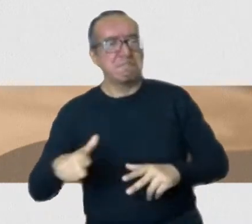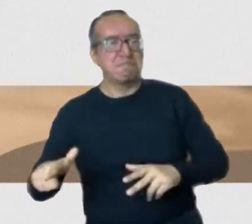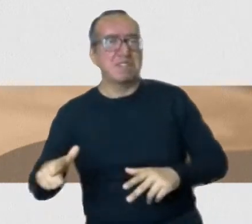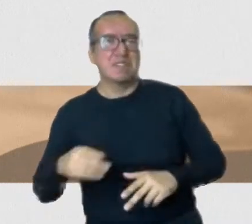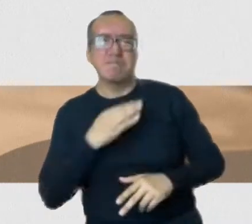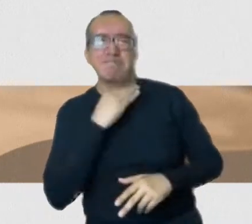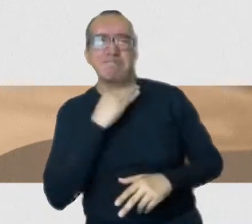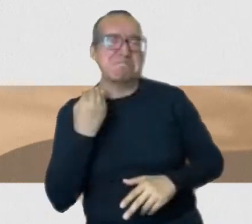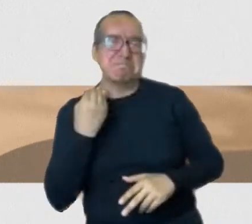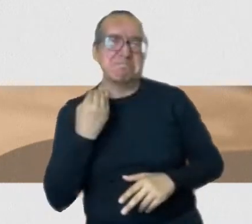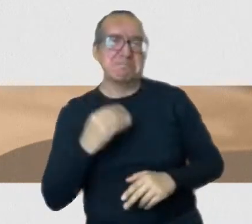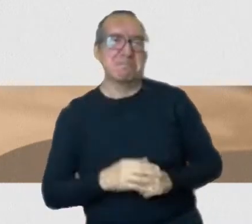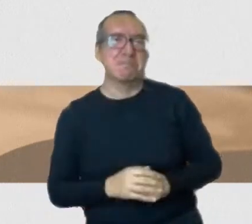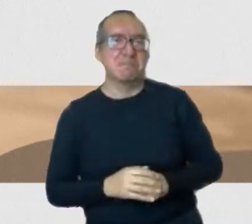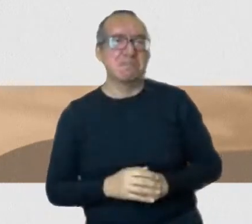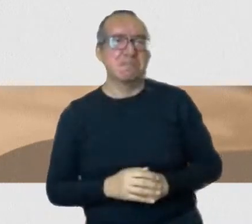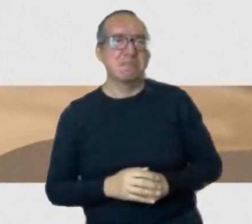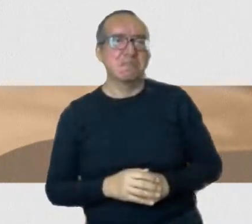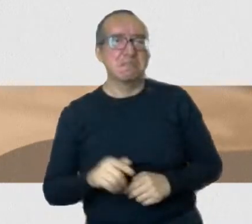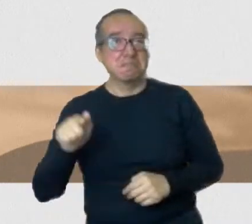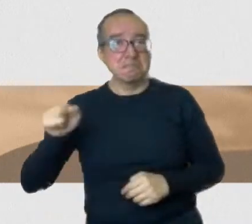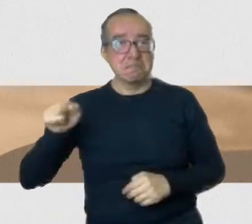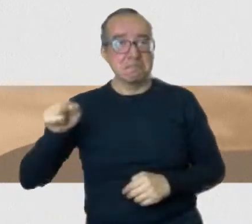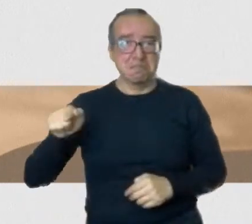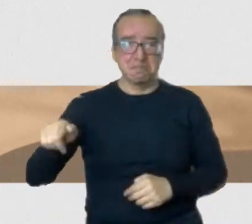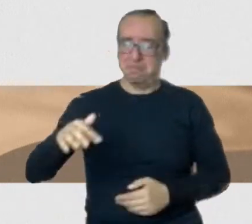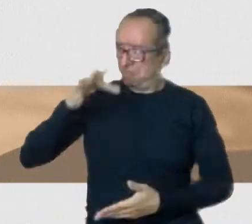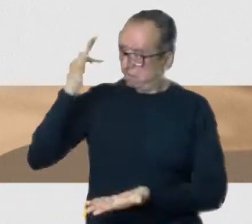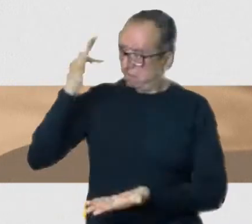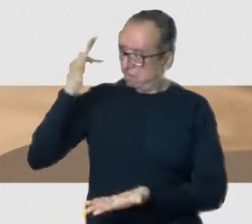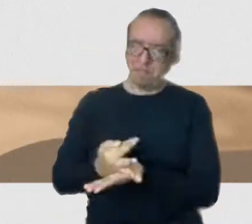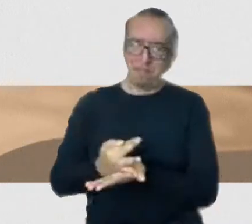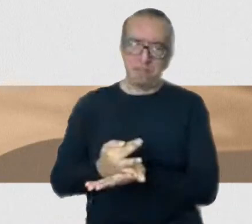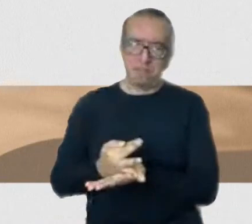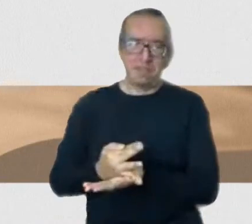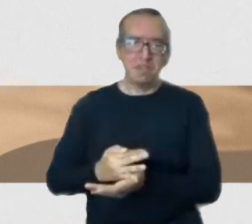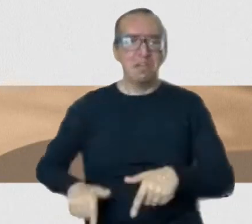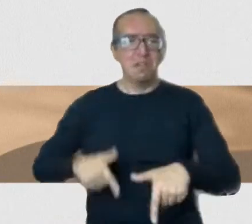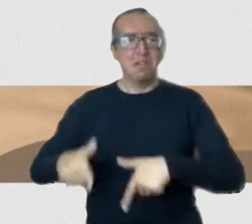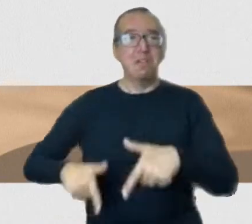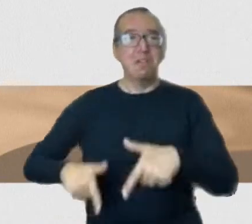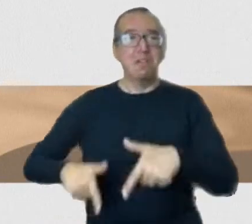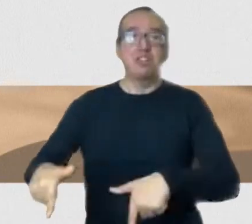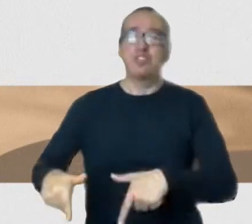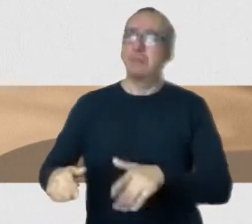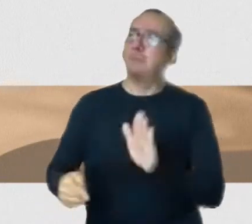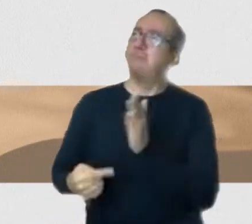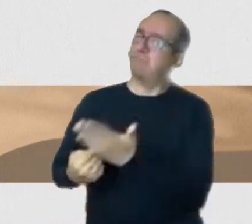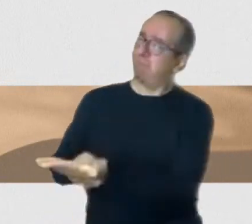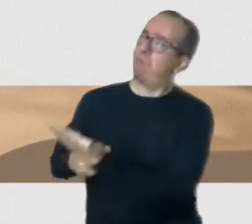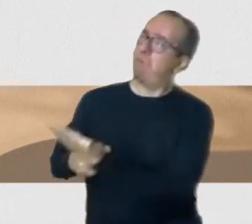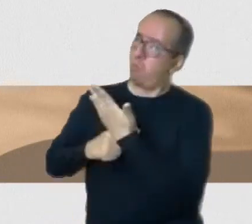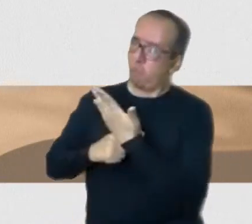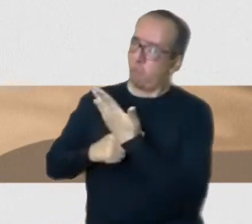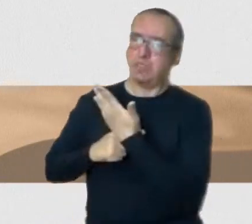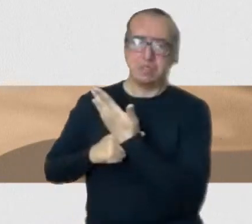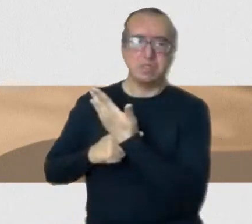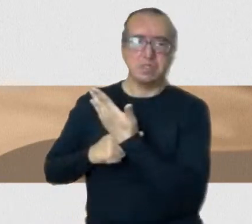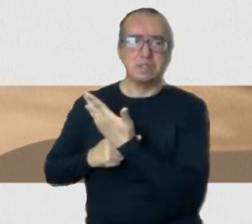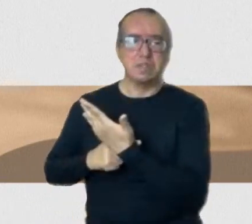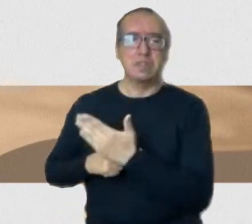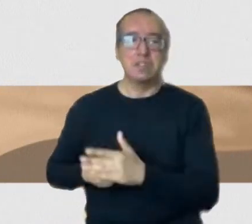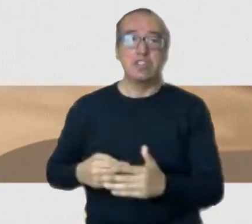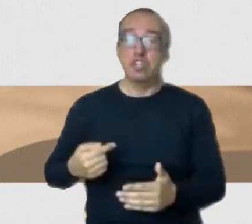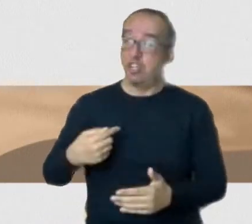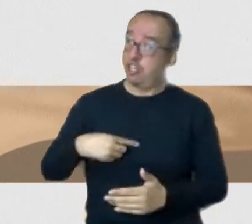fé, eu tenho as obras. Mostra-me a tua fé sem as obras, e eu te mostrarei a minha fé pelas minhas